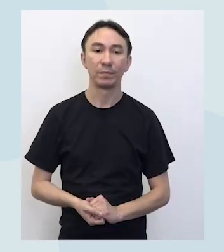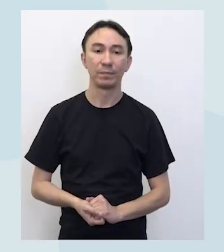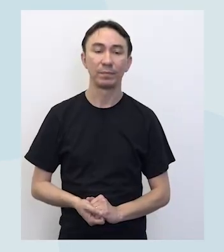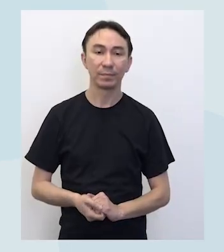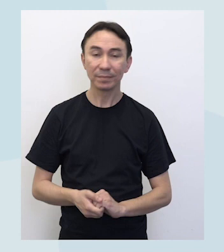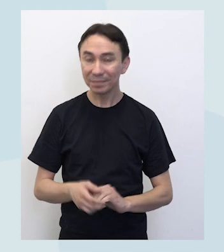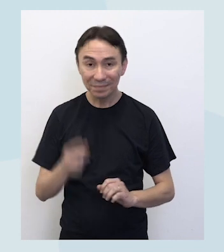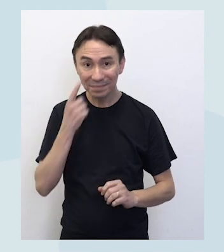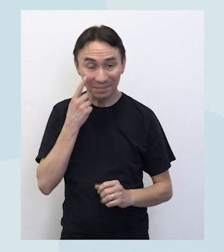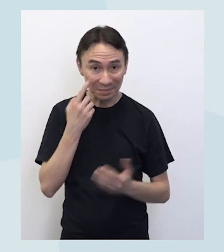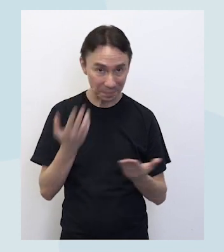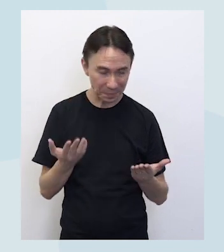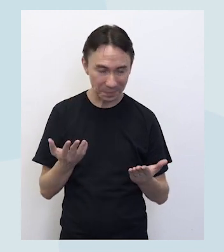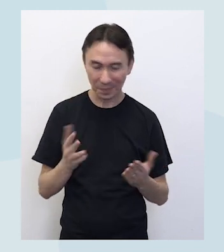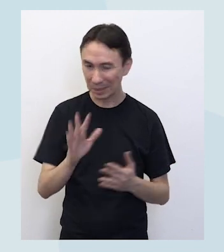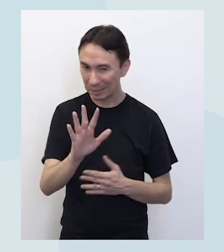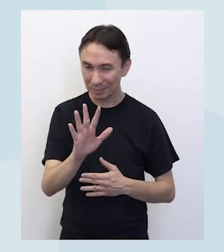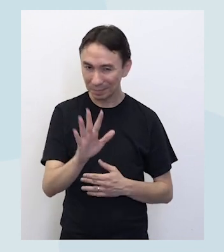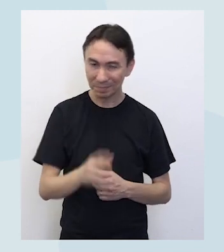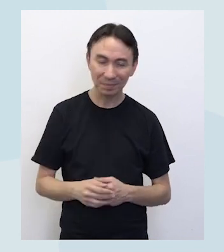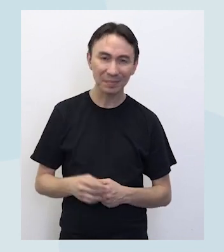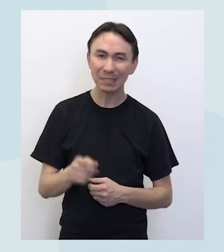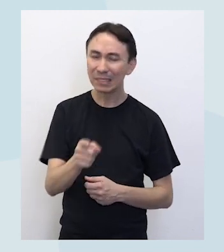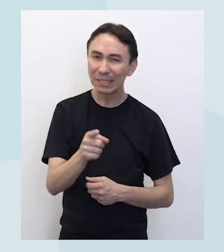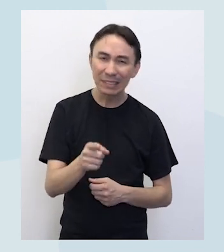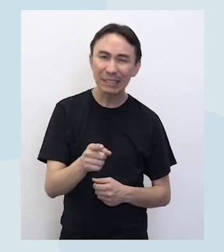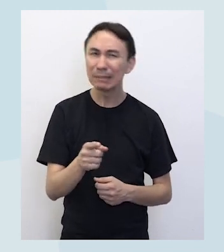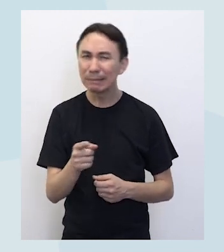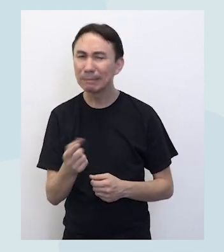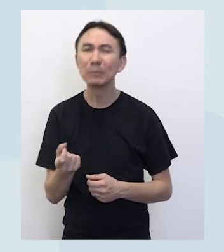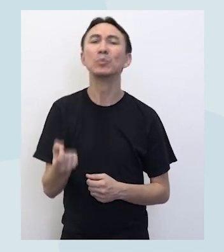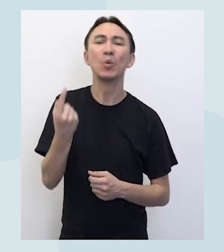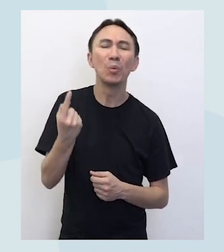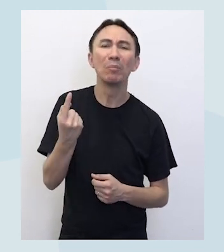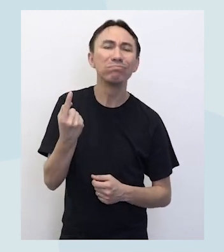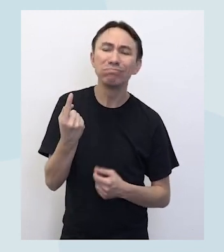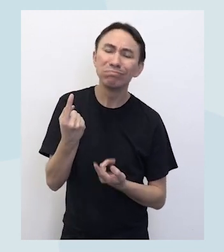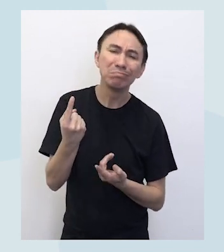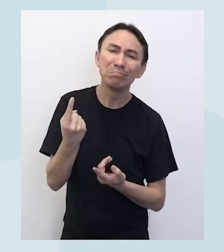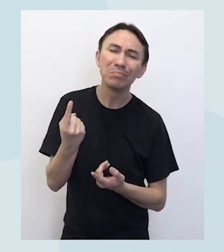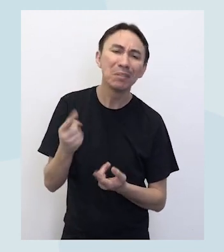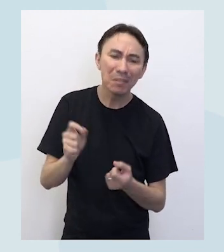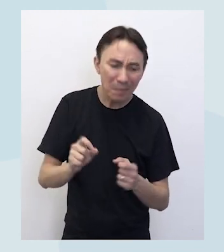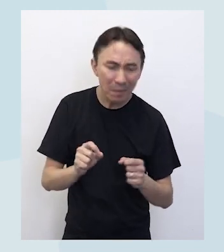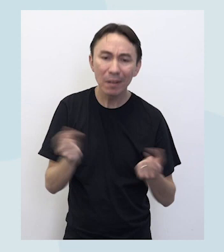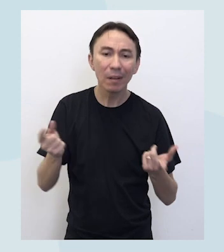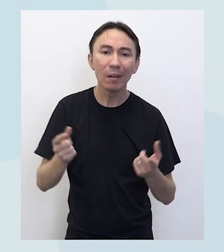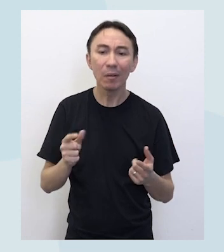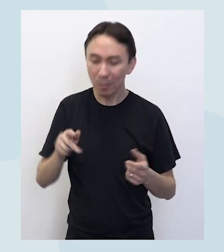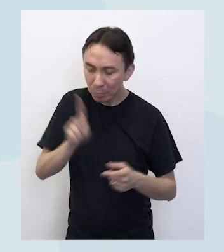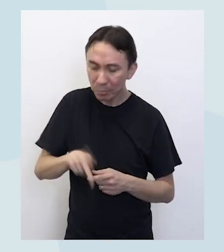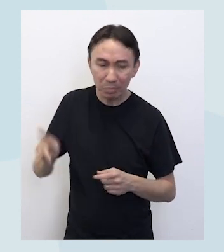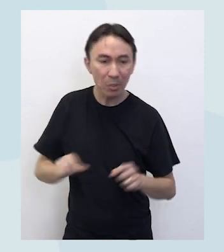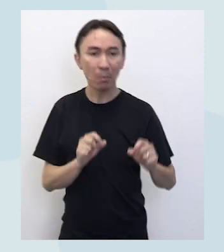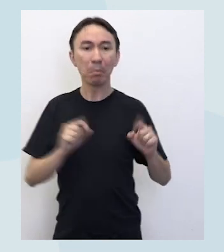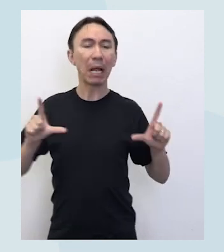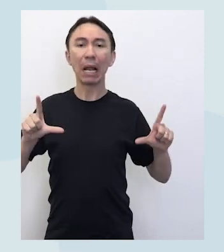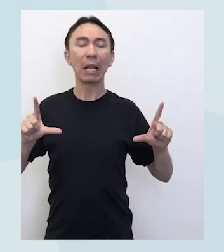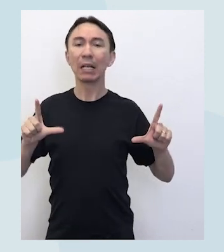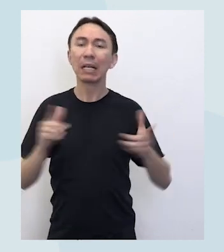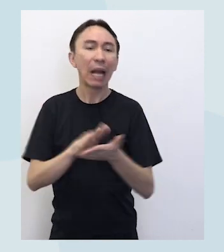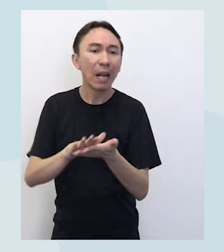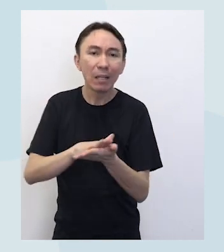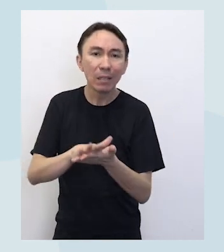Olha só, alunos, vocês devem estar estranhando um pouquinho, né? O porquê que nós não estamos aparecendo, nem eu nem a professora Fernanda, a gente está só no